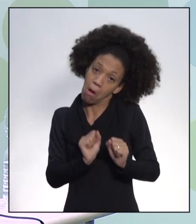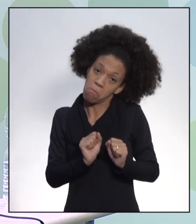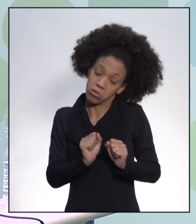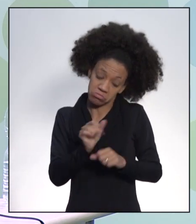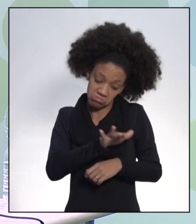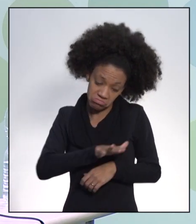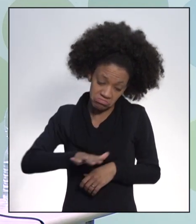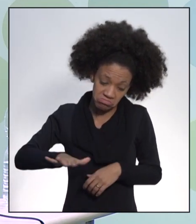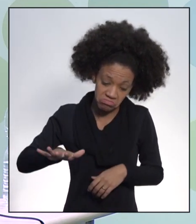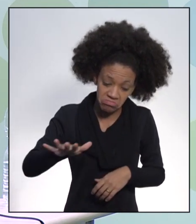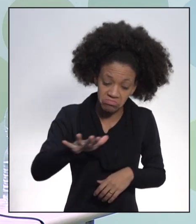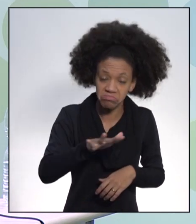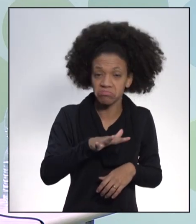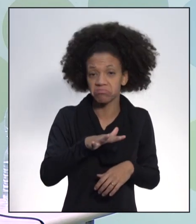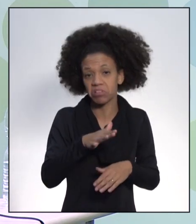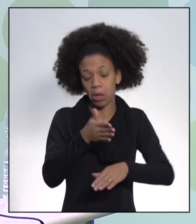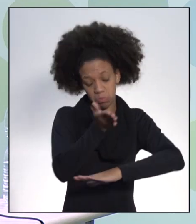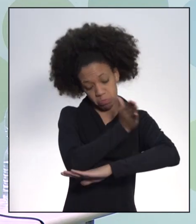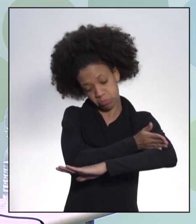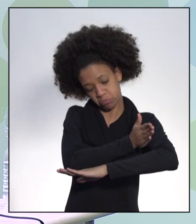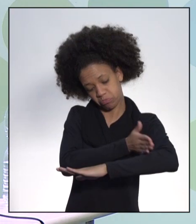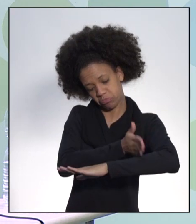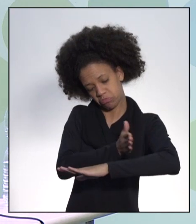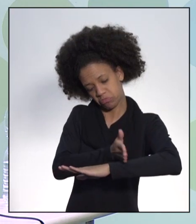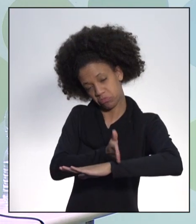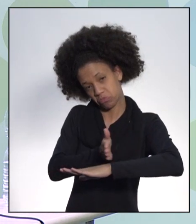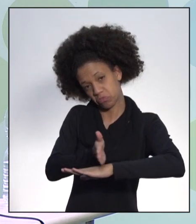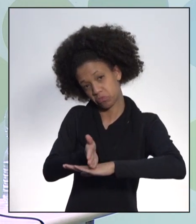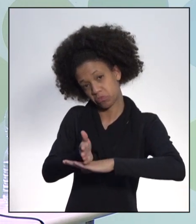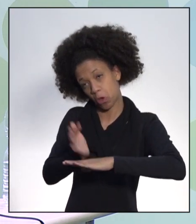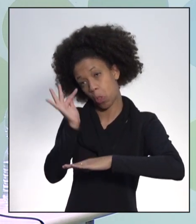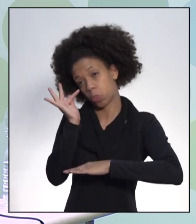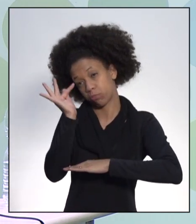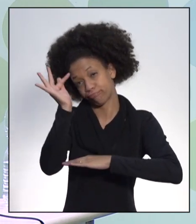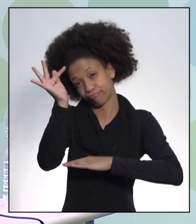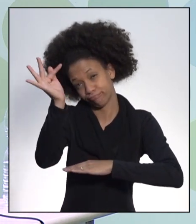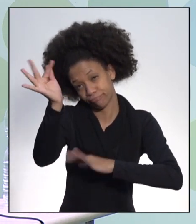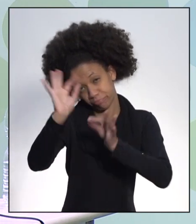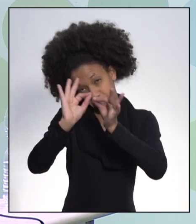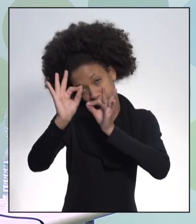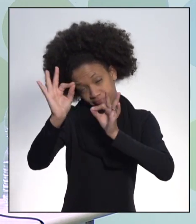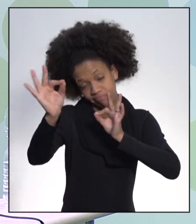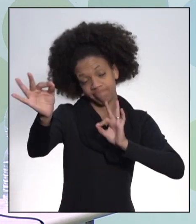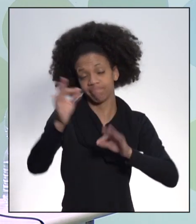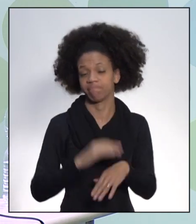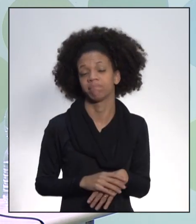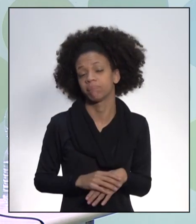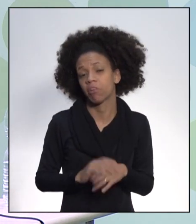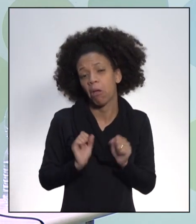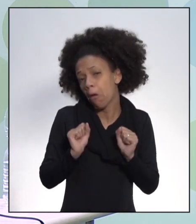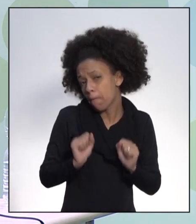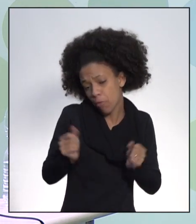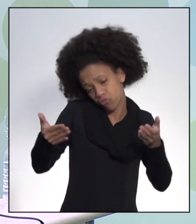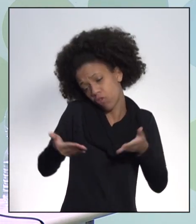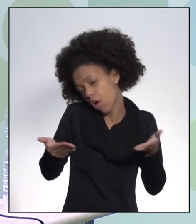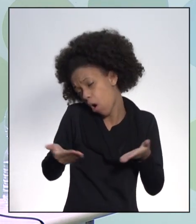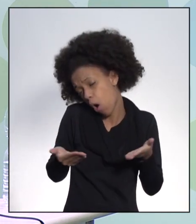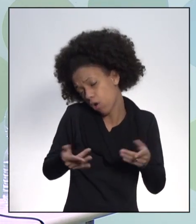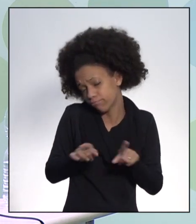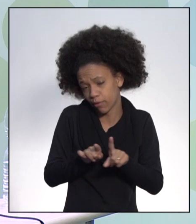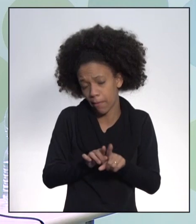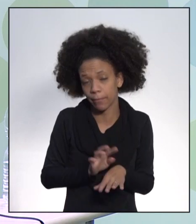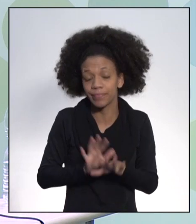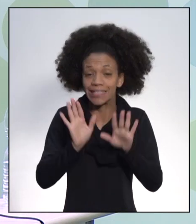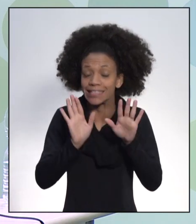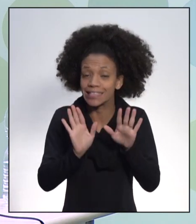pode acontecer na Idade Média, a história pode acontecer no futuro distante, a história pode acontecer na atualidade.